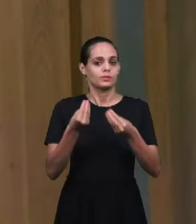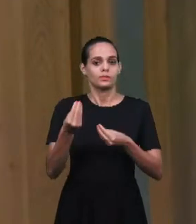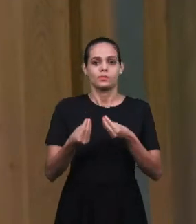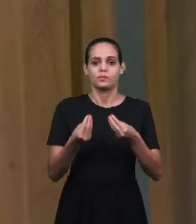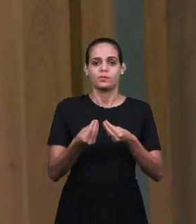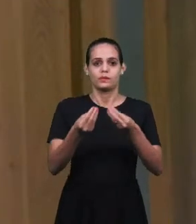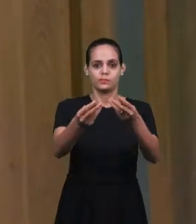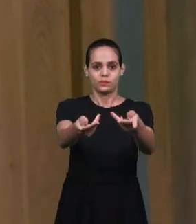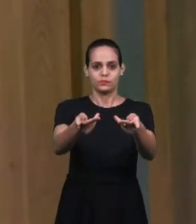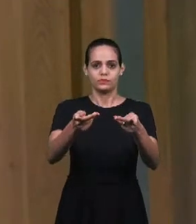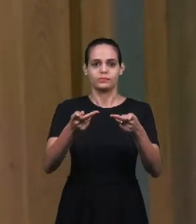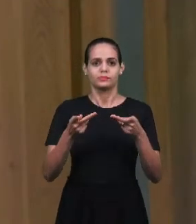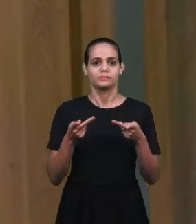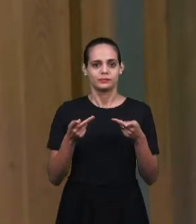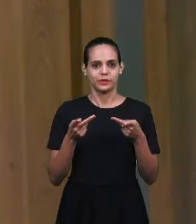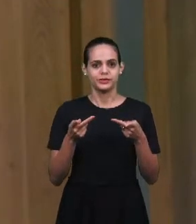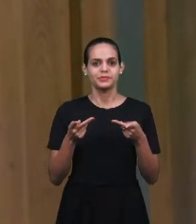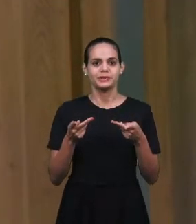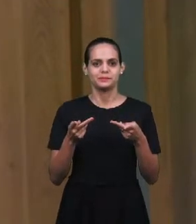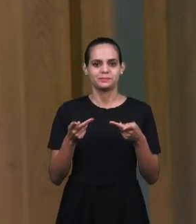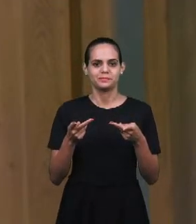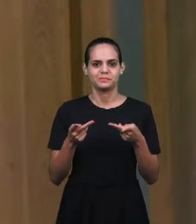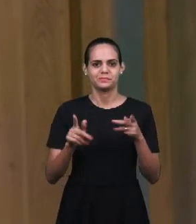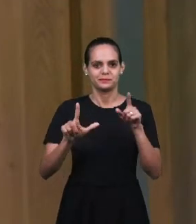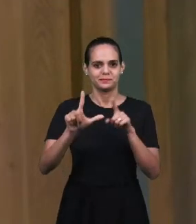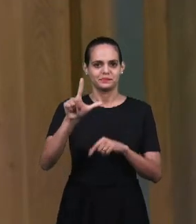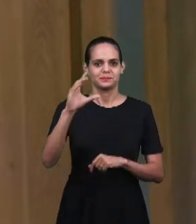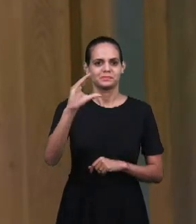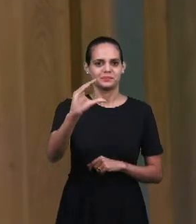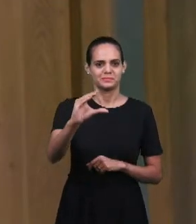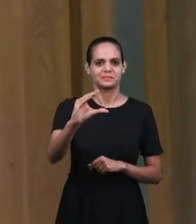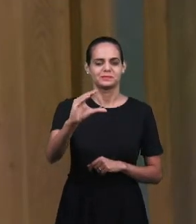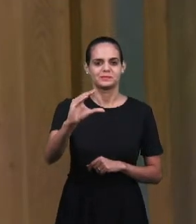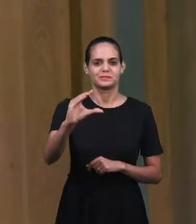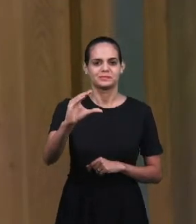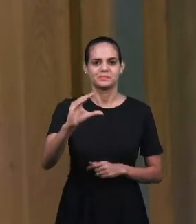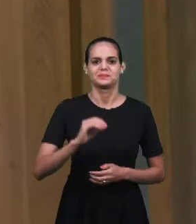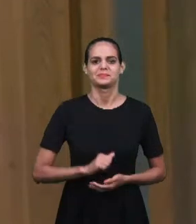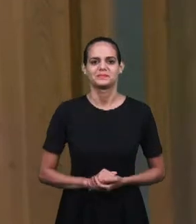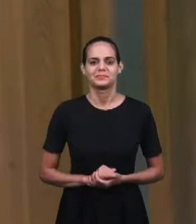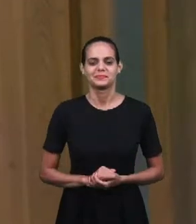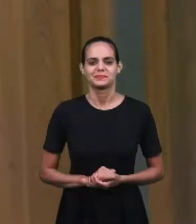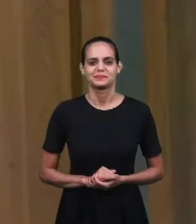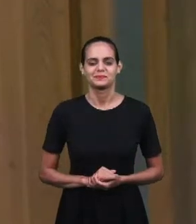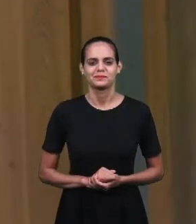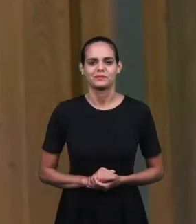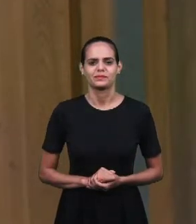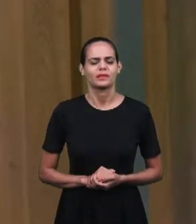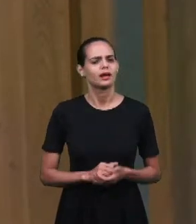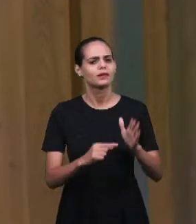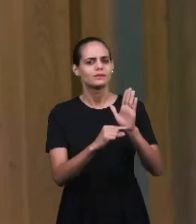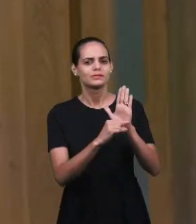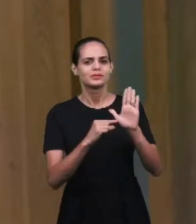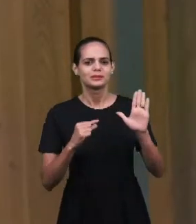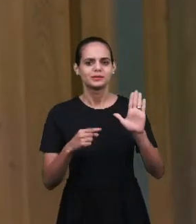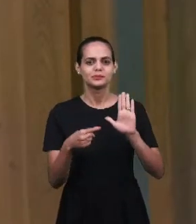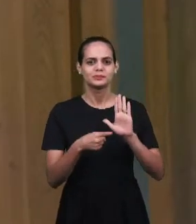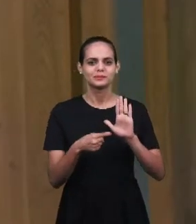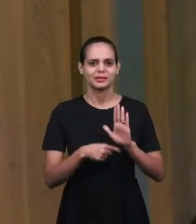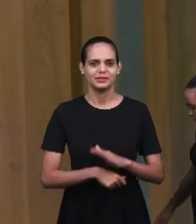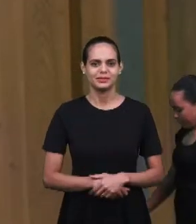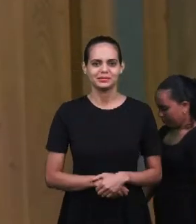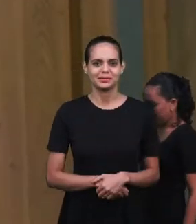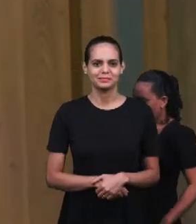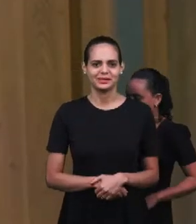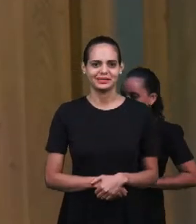convite. E a letra C, quando fala, cite o número do versículo. Então, é citar onde está o versículo no qual ali está o convite, que é